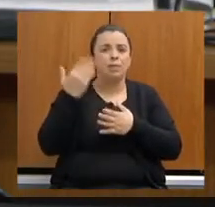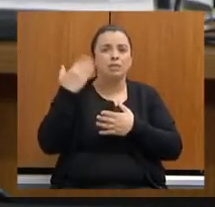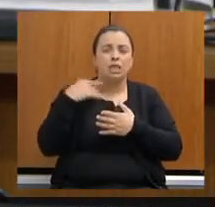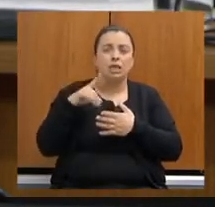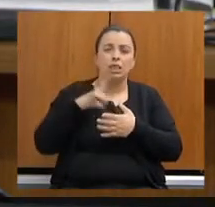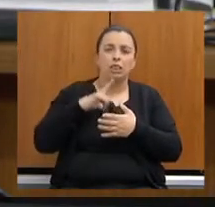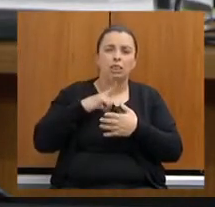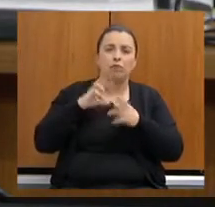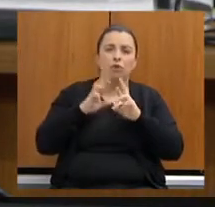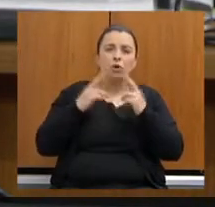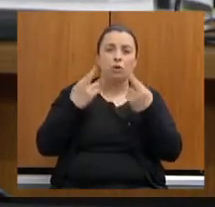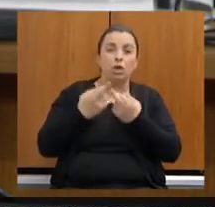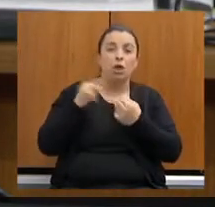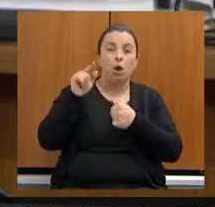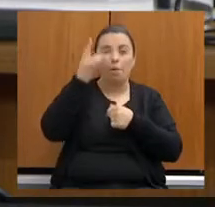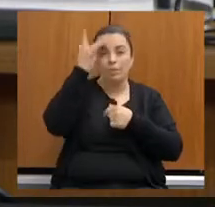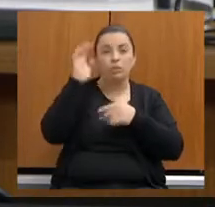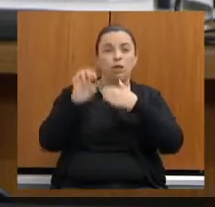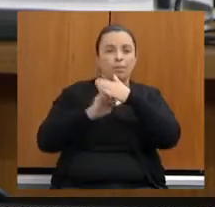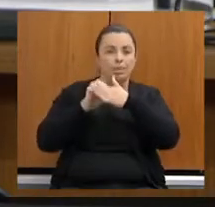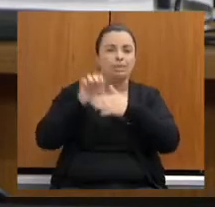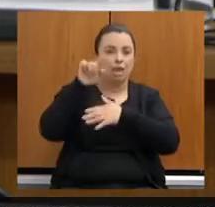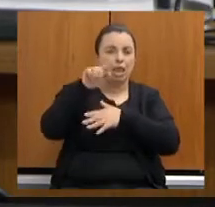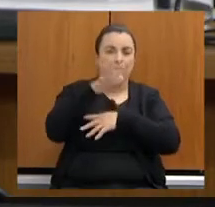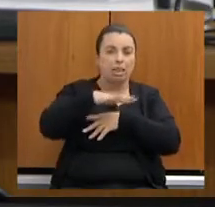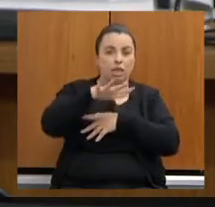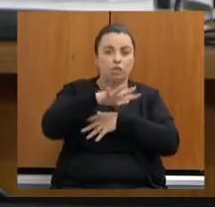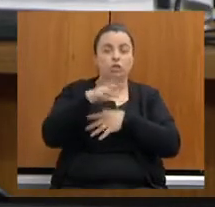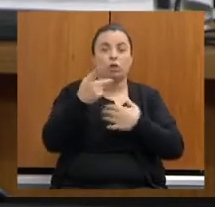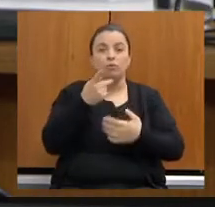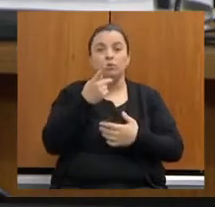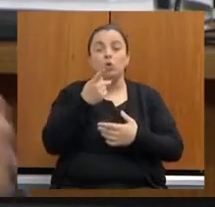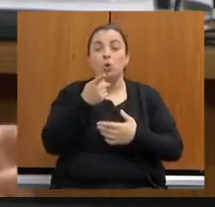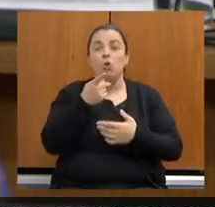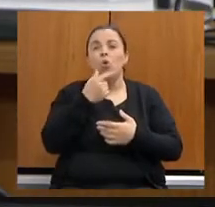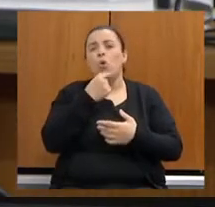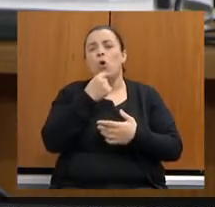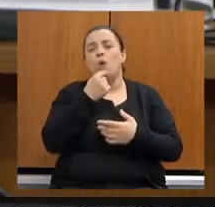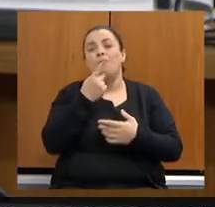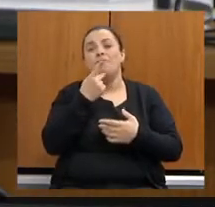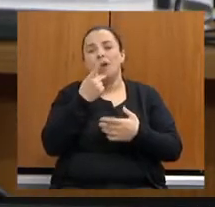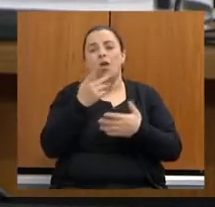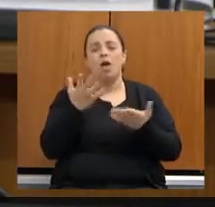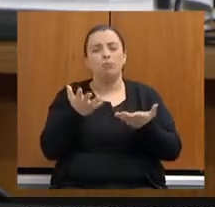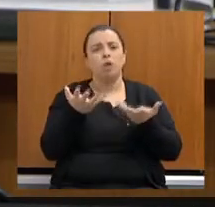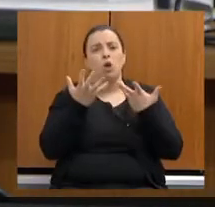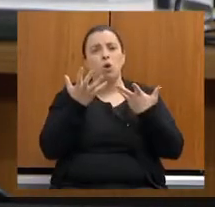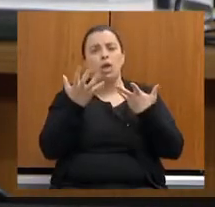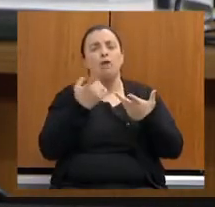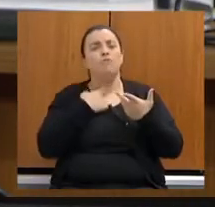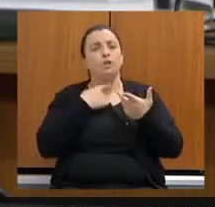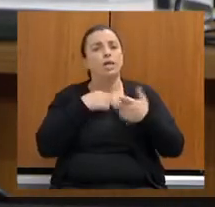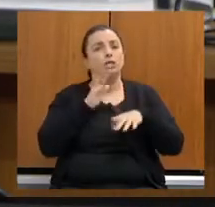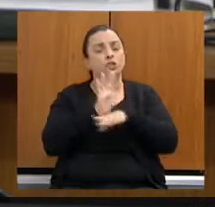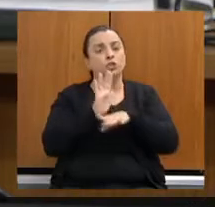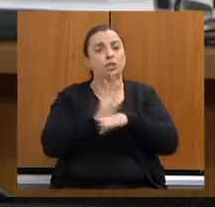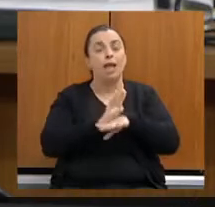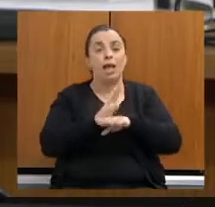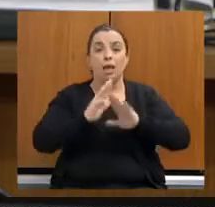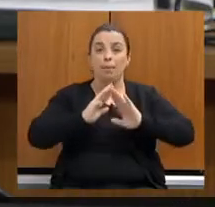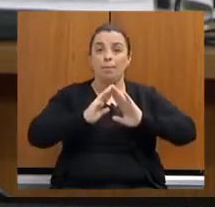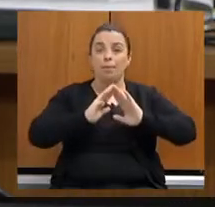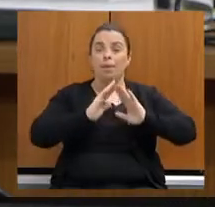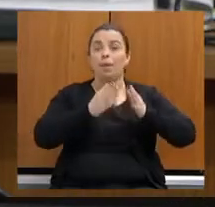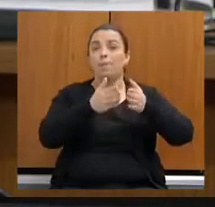um empresário de lá Colocou à disposição inclusive de querer fazer algo né E pediu autorização da secretaria